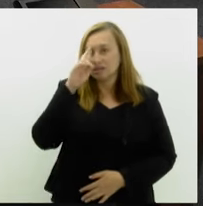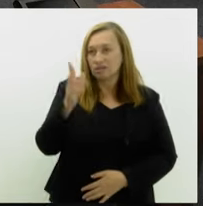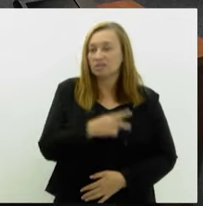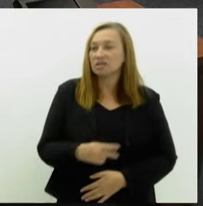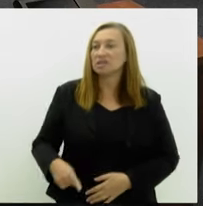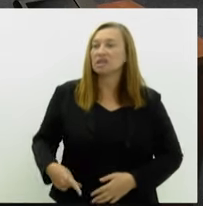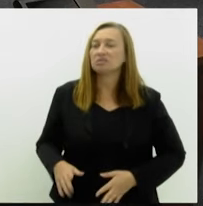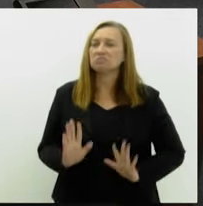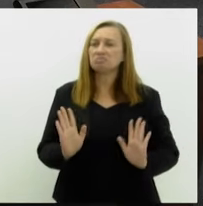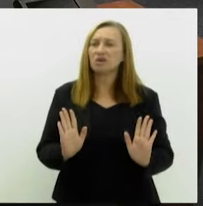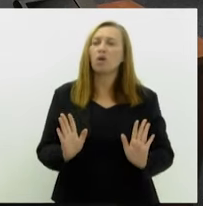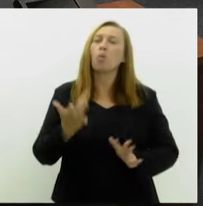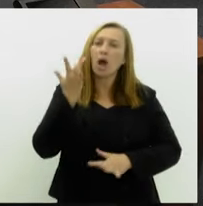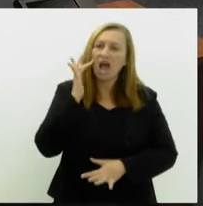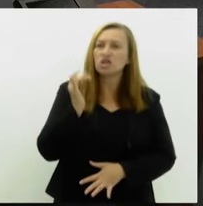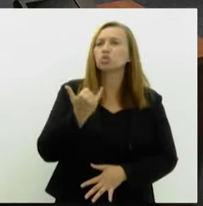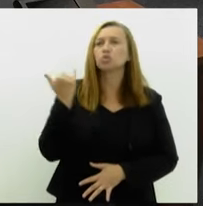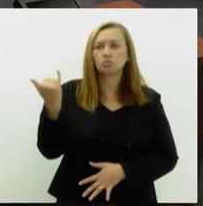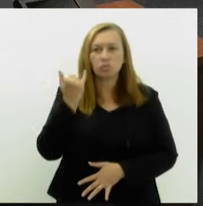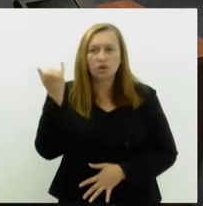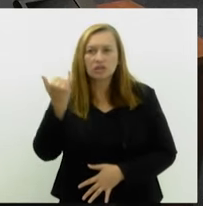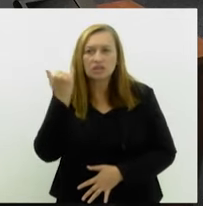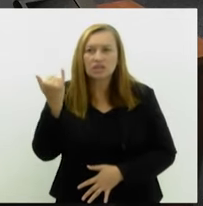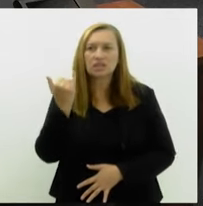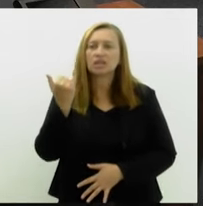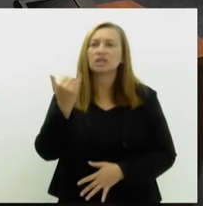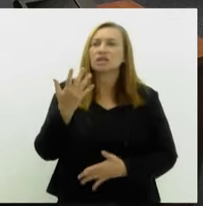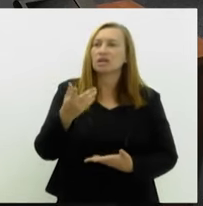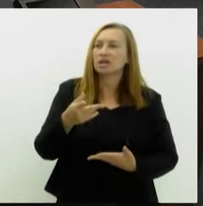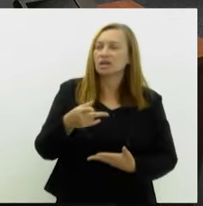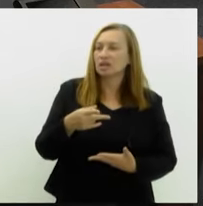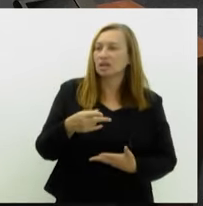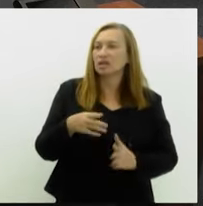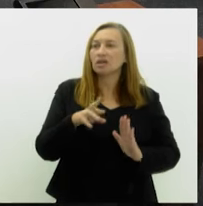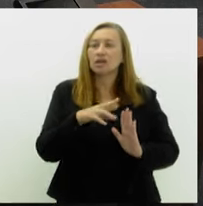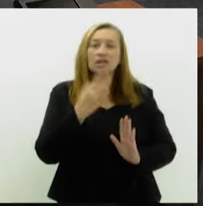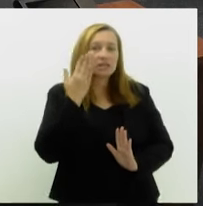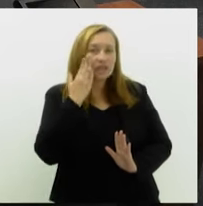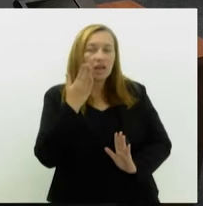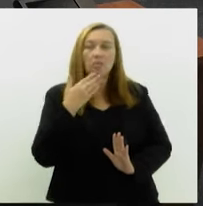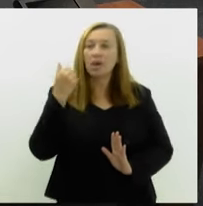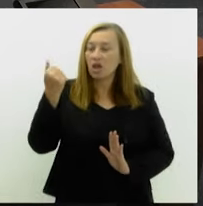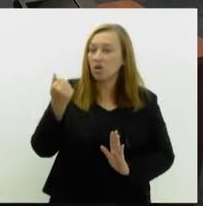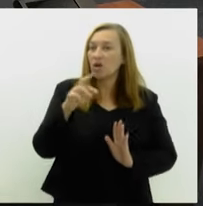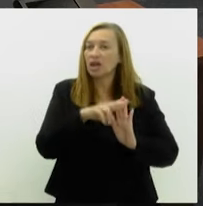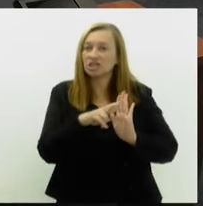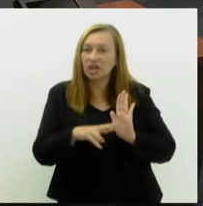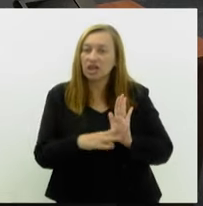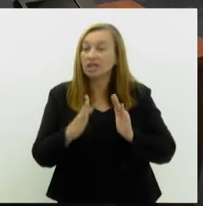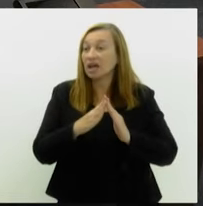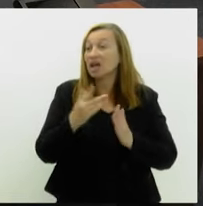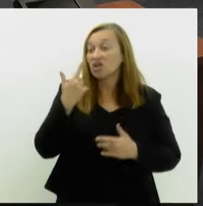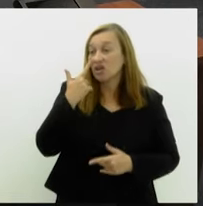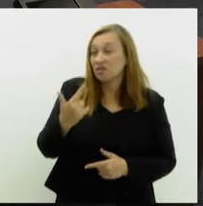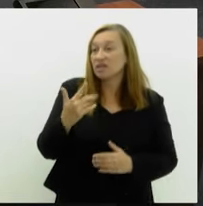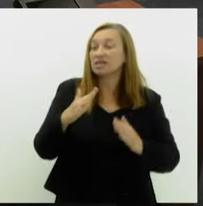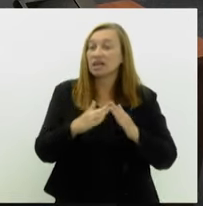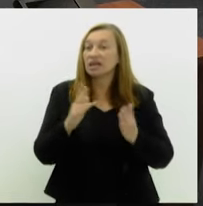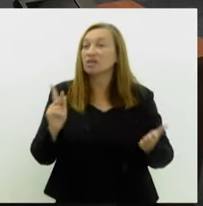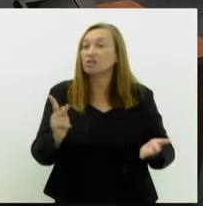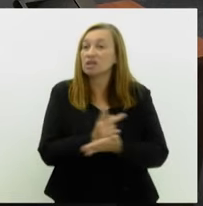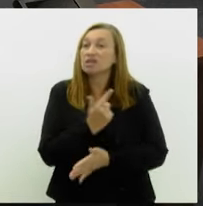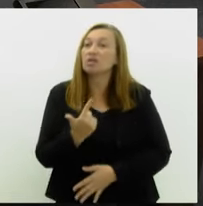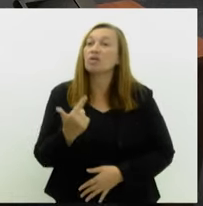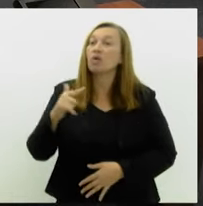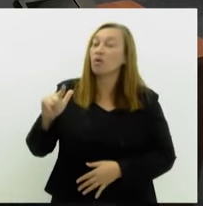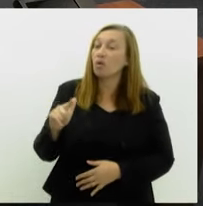não, acho importante, obviamente, a gente vislumbrar o regimento interno. É porque já vi nessa casa acontecer